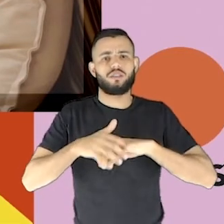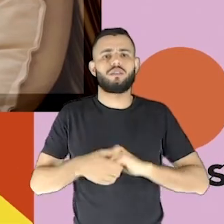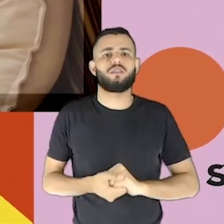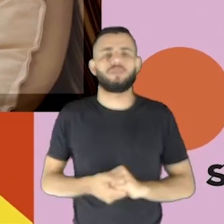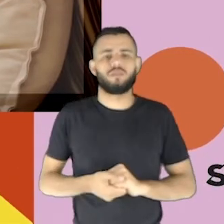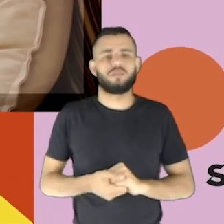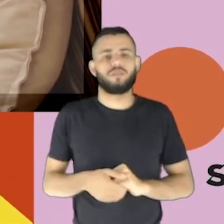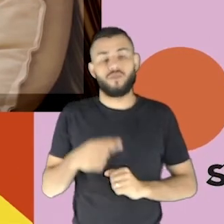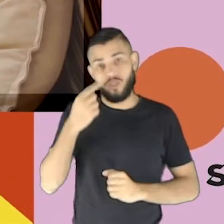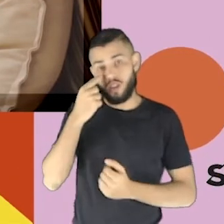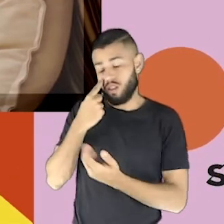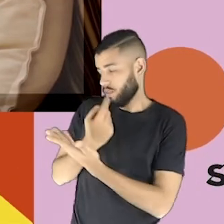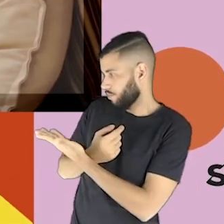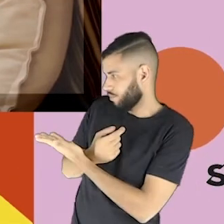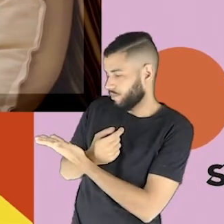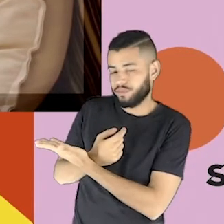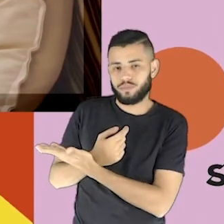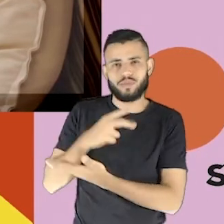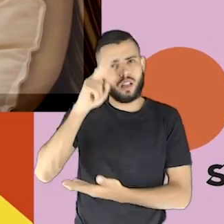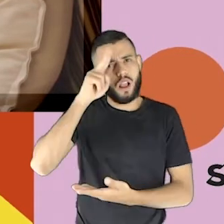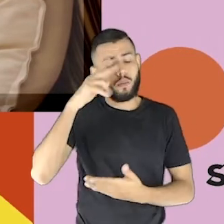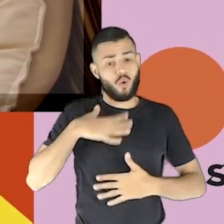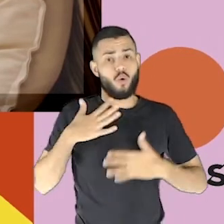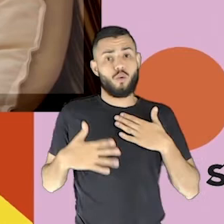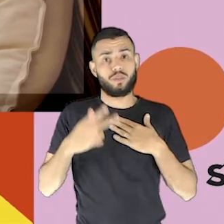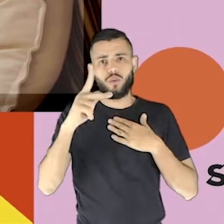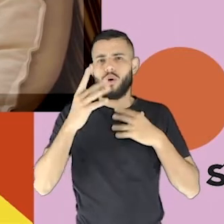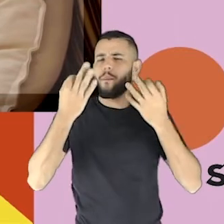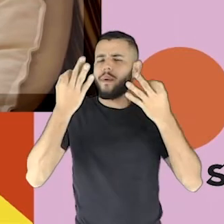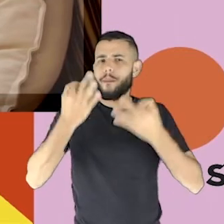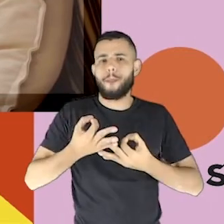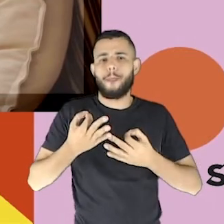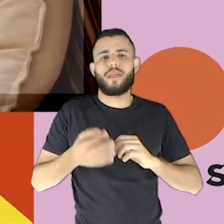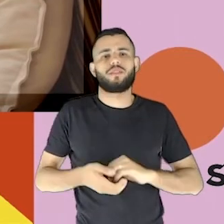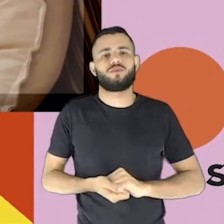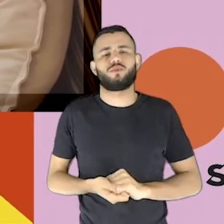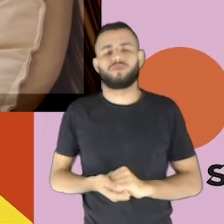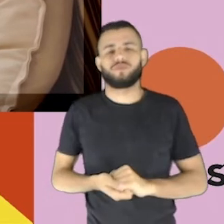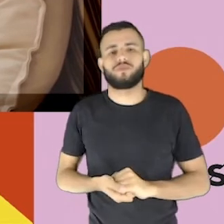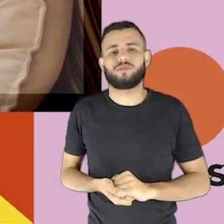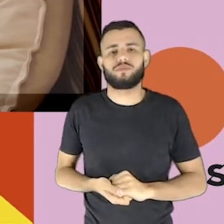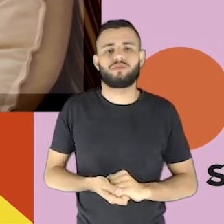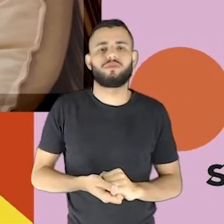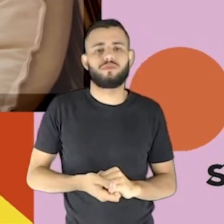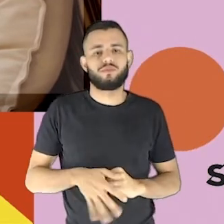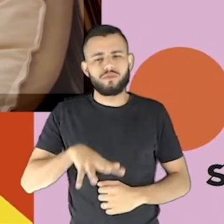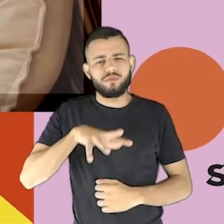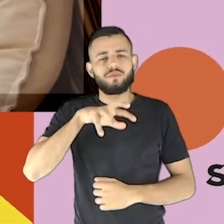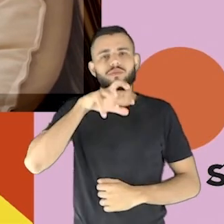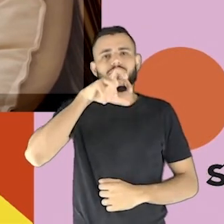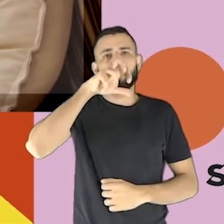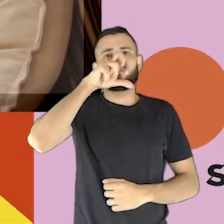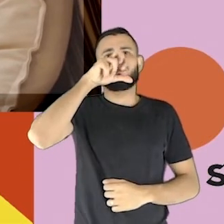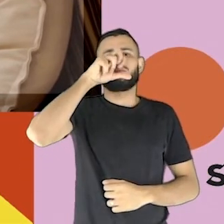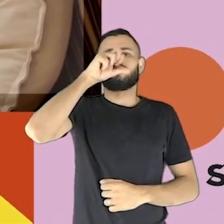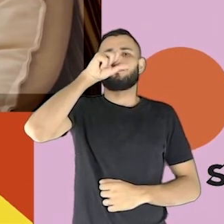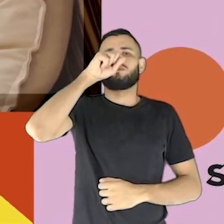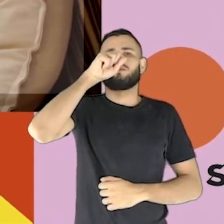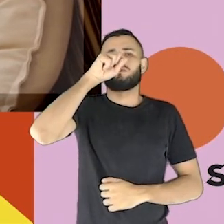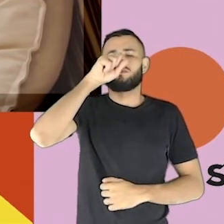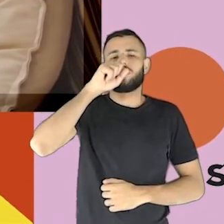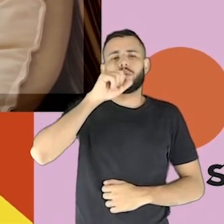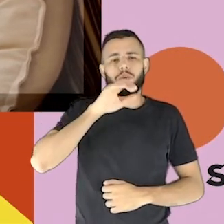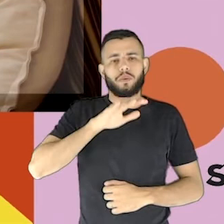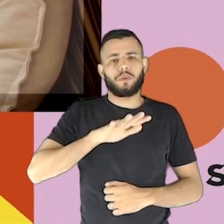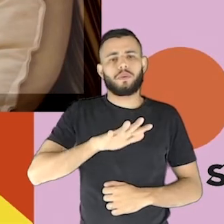desce. Lembra que teu corpo é perfeito? Traz o joelho de volta à frente. Enche o peito, solta o ar, volta em balasana. Glúteo